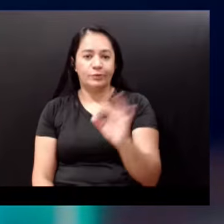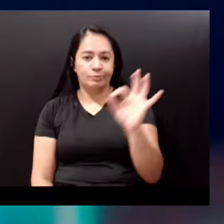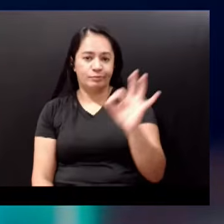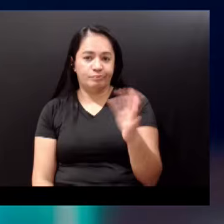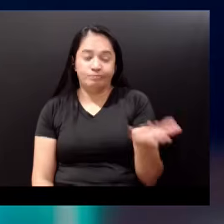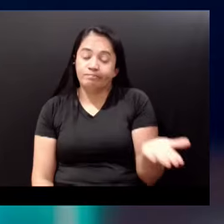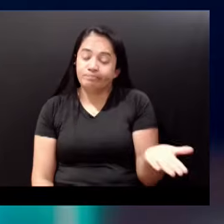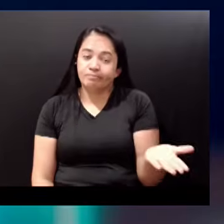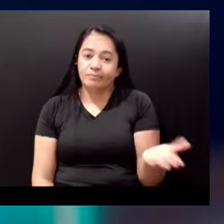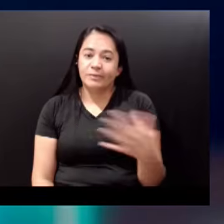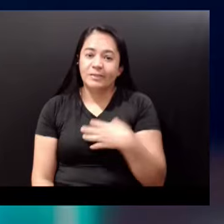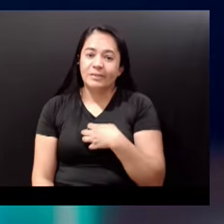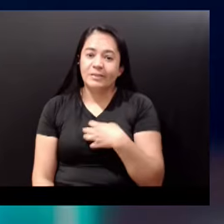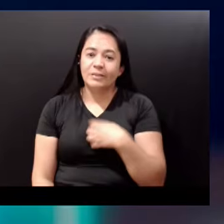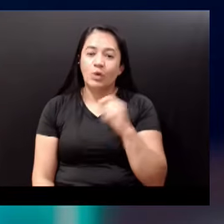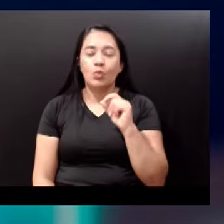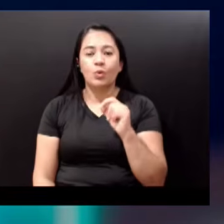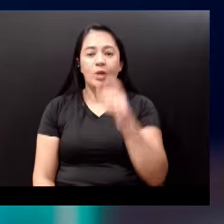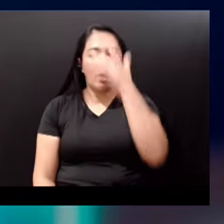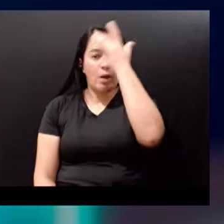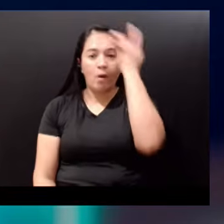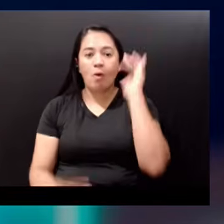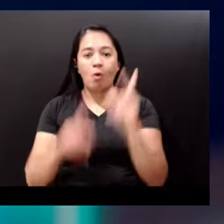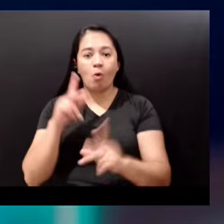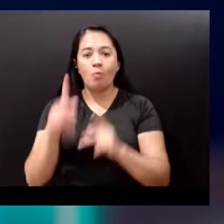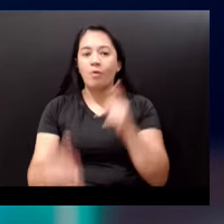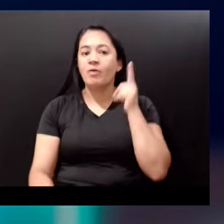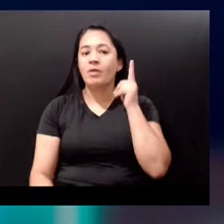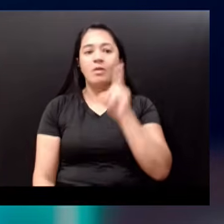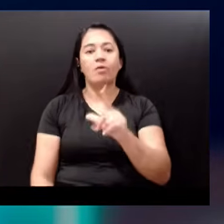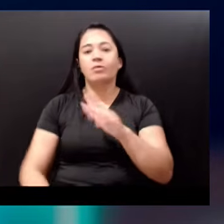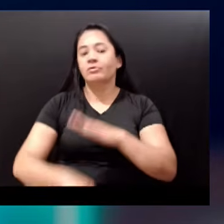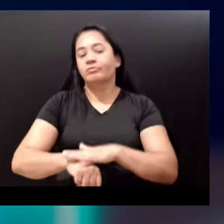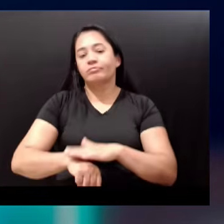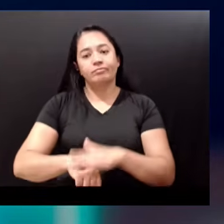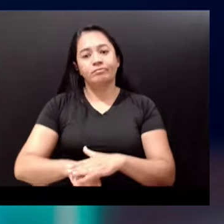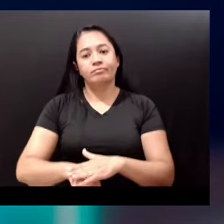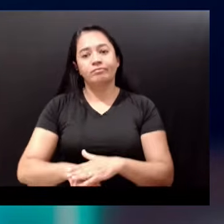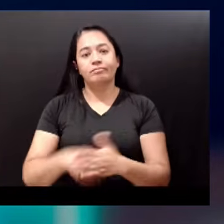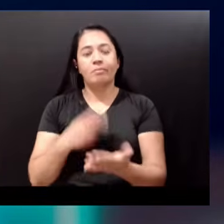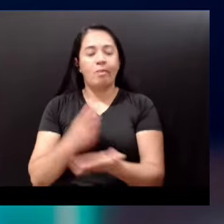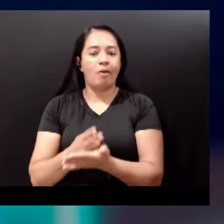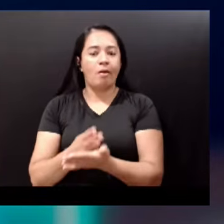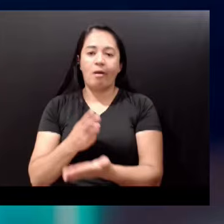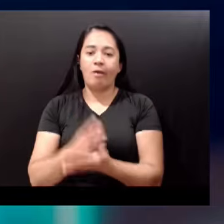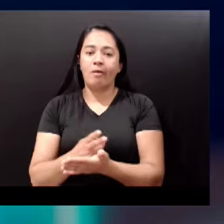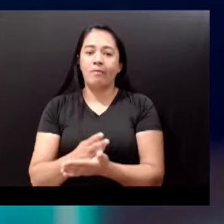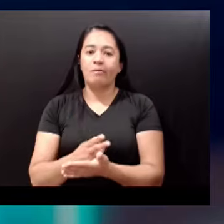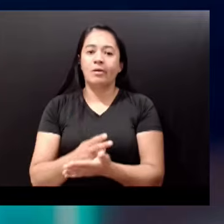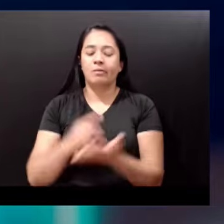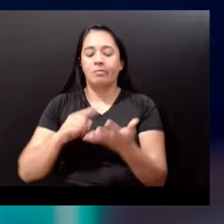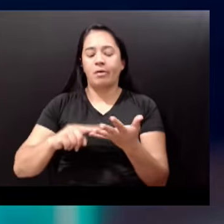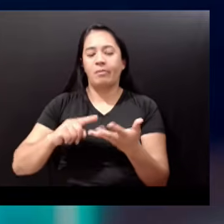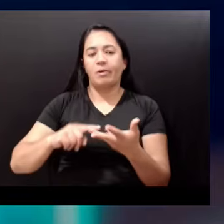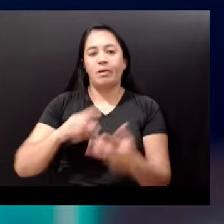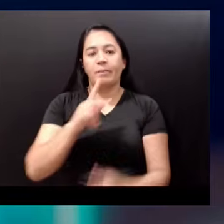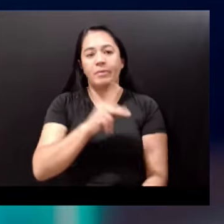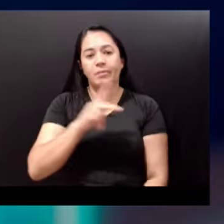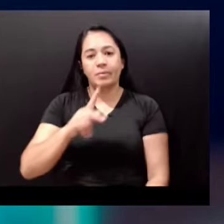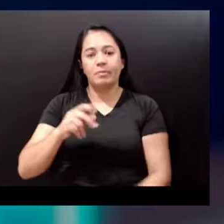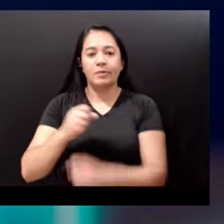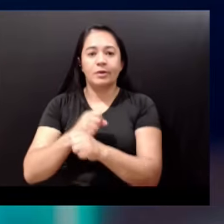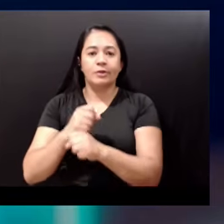de que a população não consegue fazer isso, mesmo com uma PPP de 30 anos, que será super eficiente.